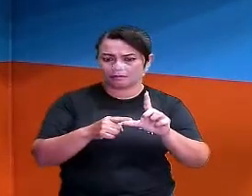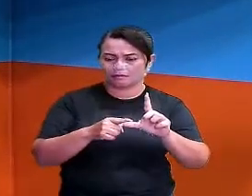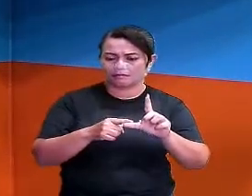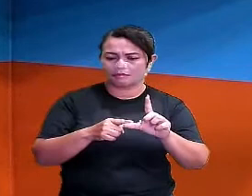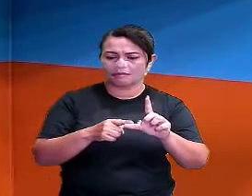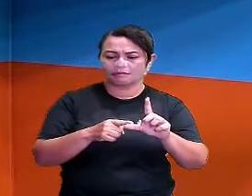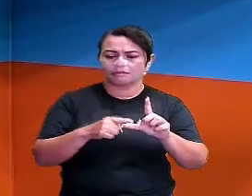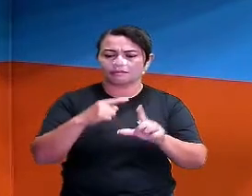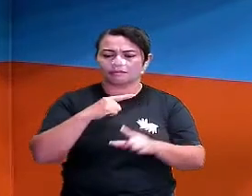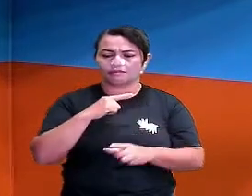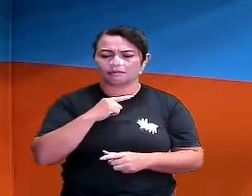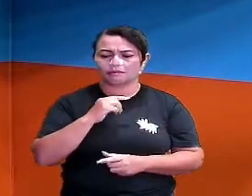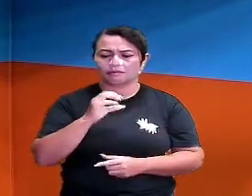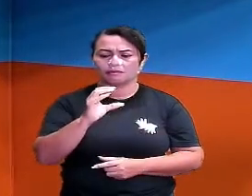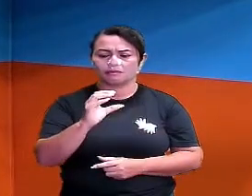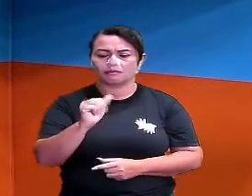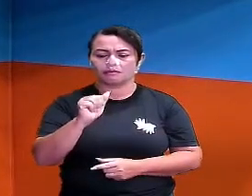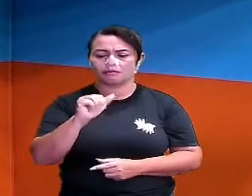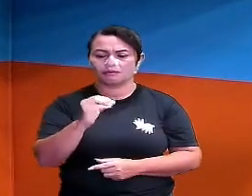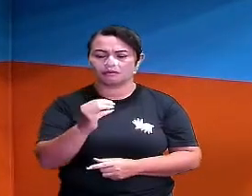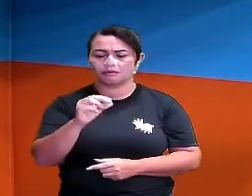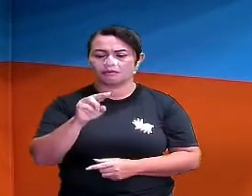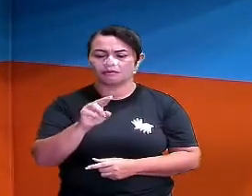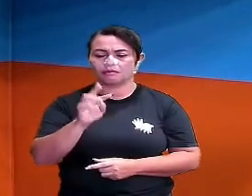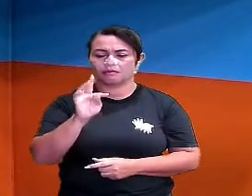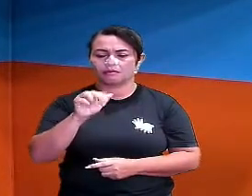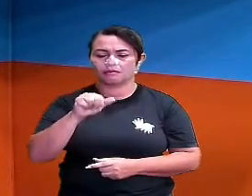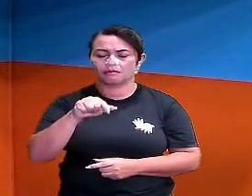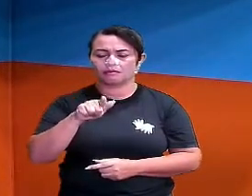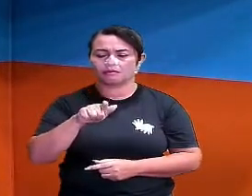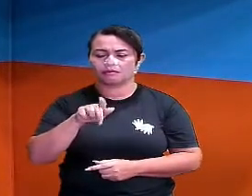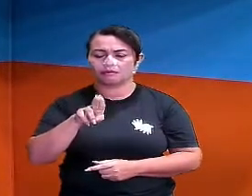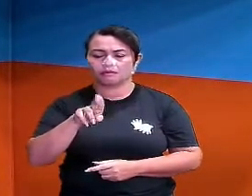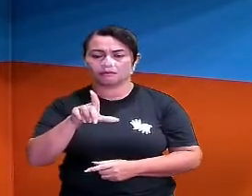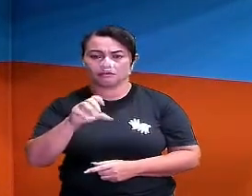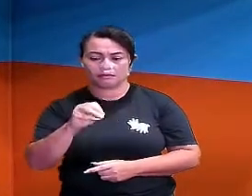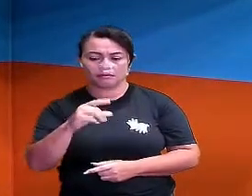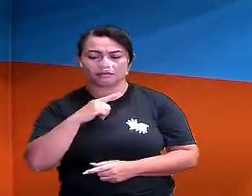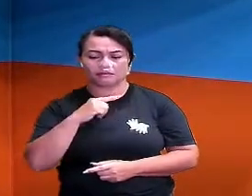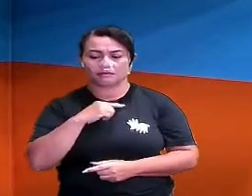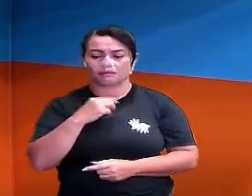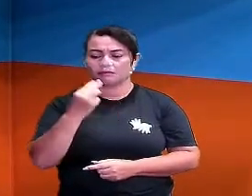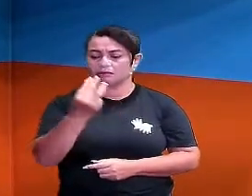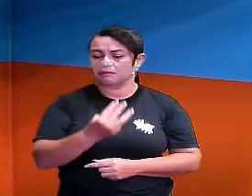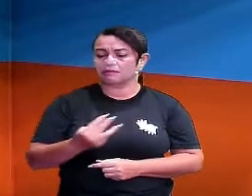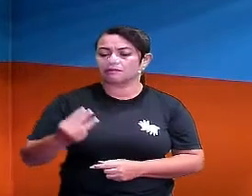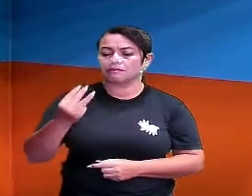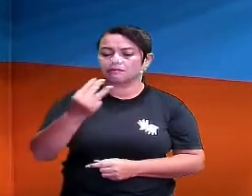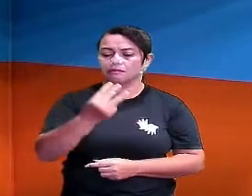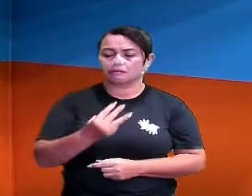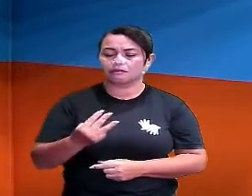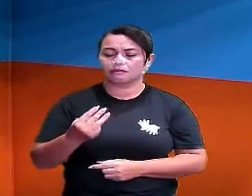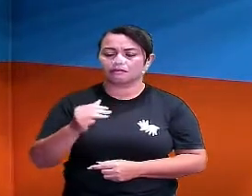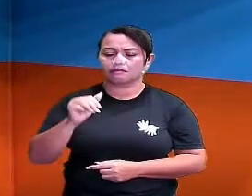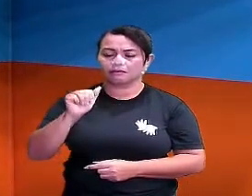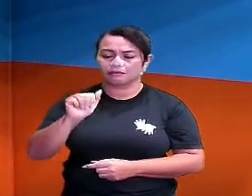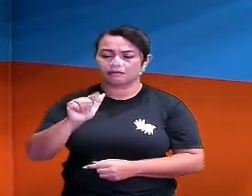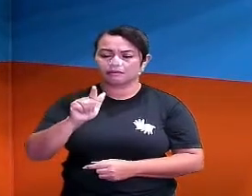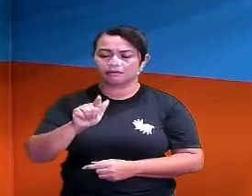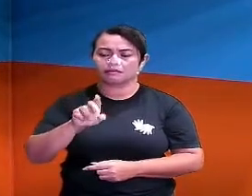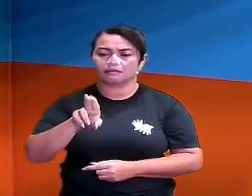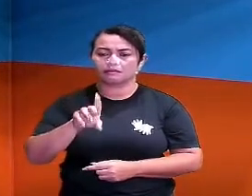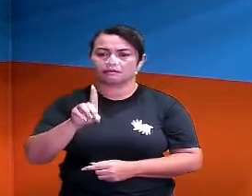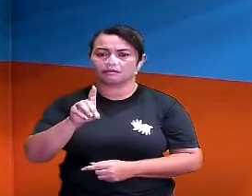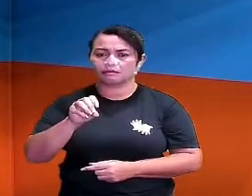acutângulo. Um triângulo é acutângulo quando possui os 3 ângulos agudos, ou seja, com menos